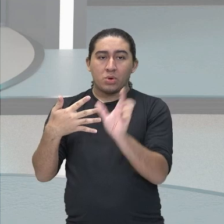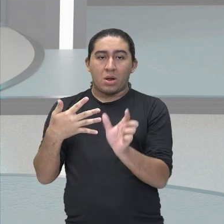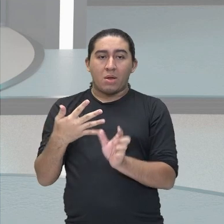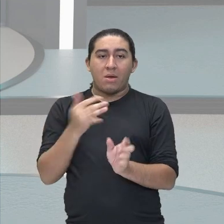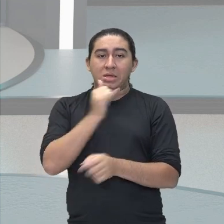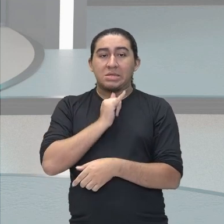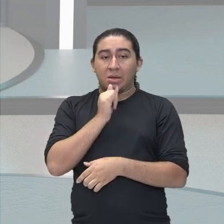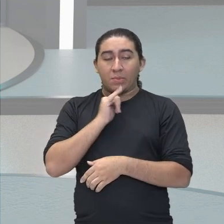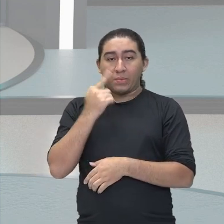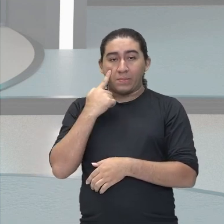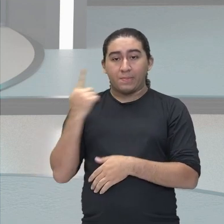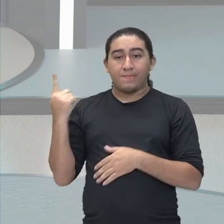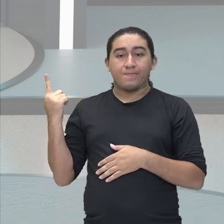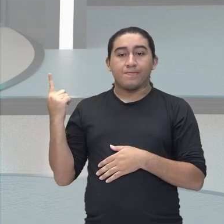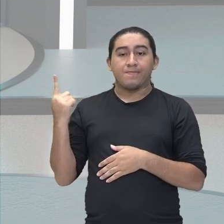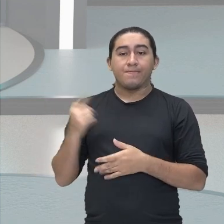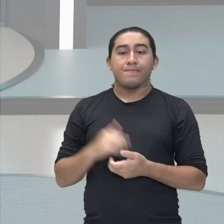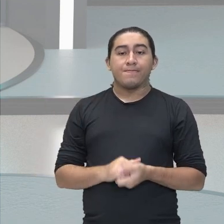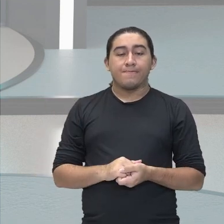os exemplos.